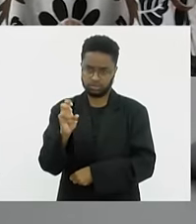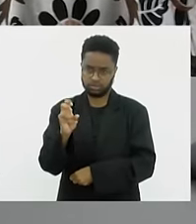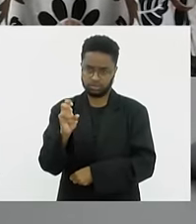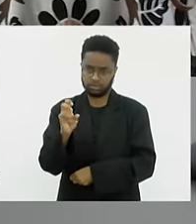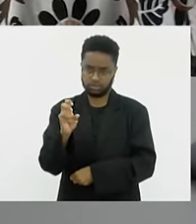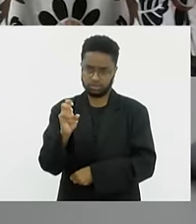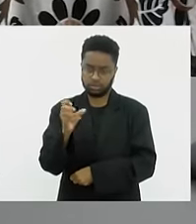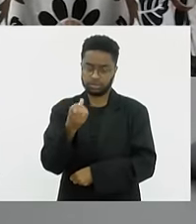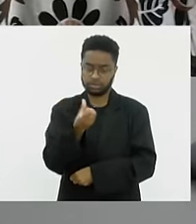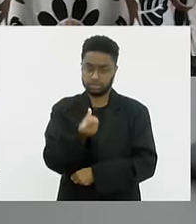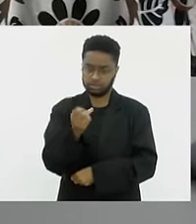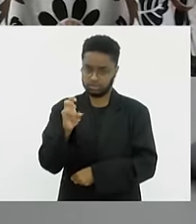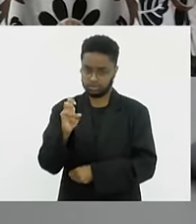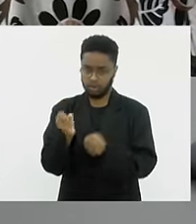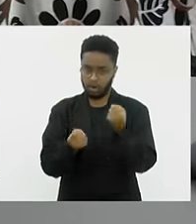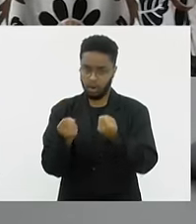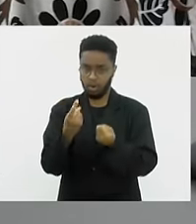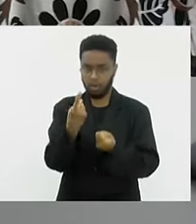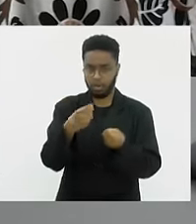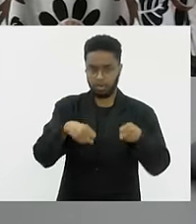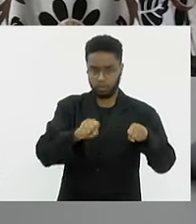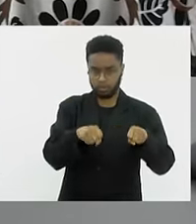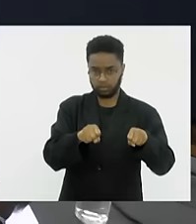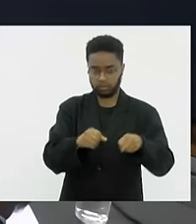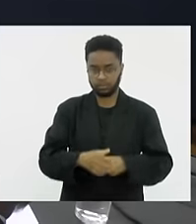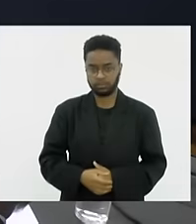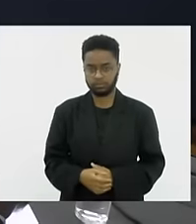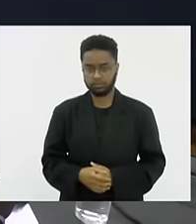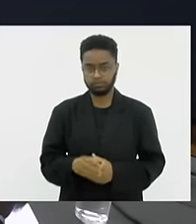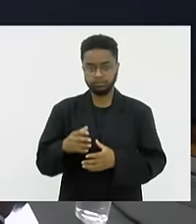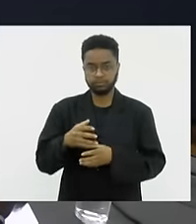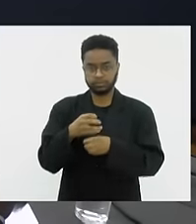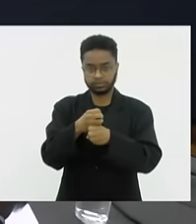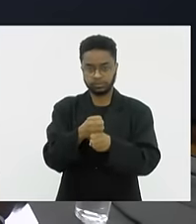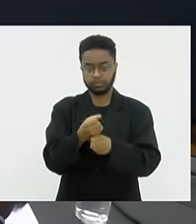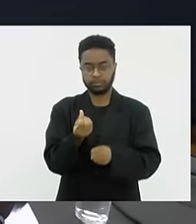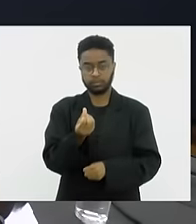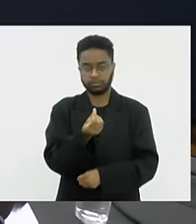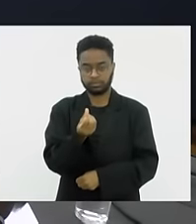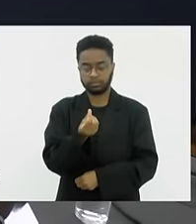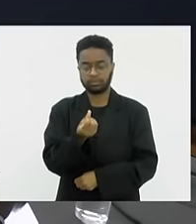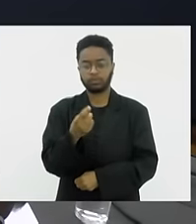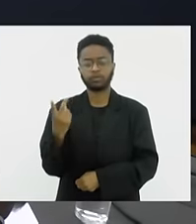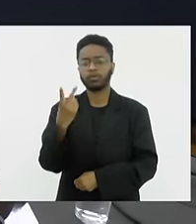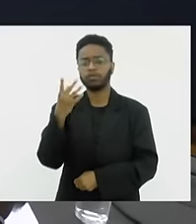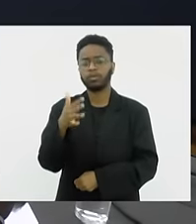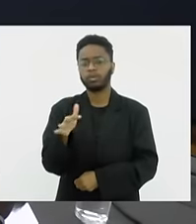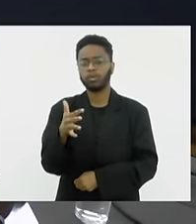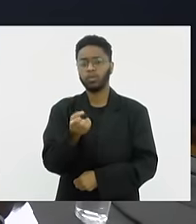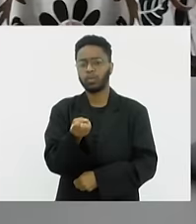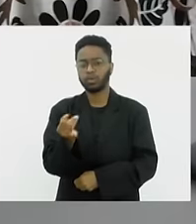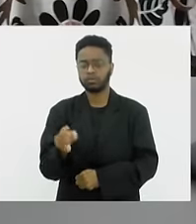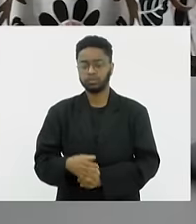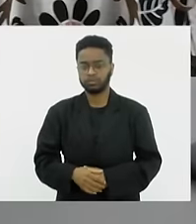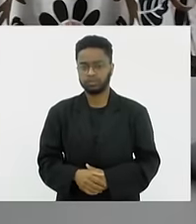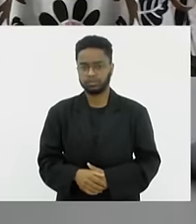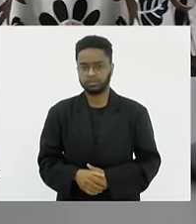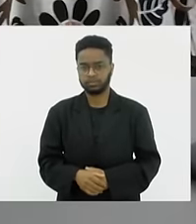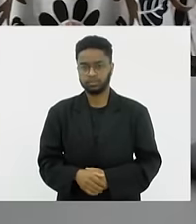E uma moto. Tá. O total em valores desses 65 veículos é em torno de quanto? Do